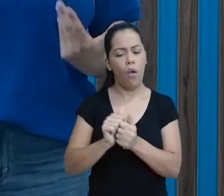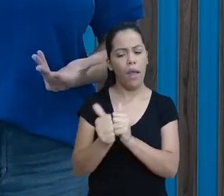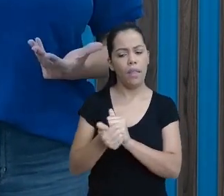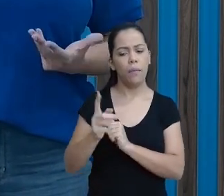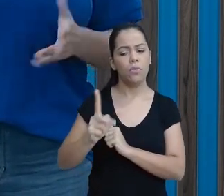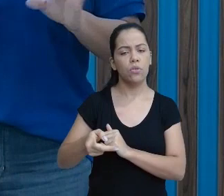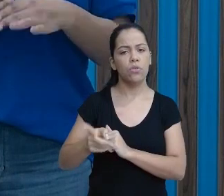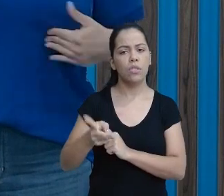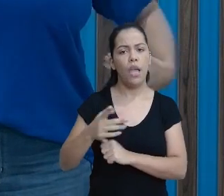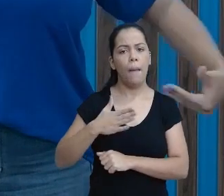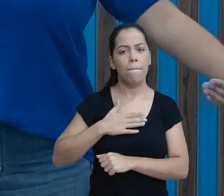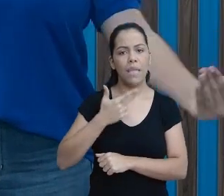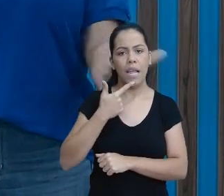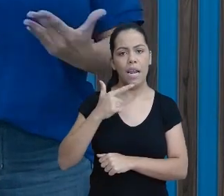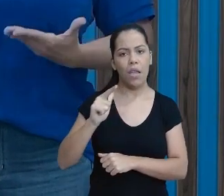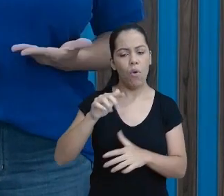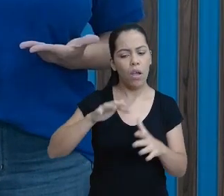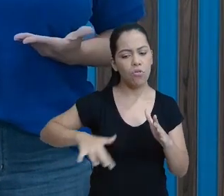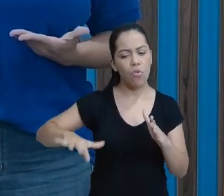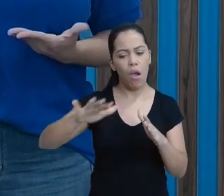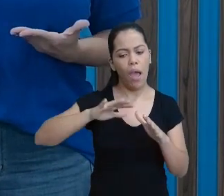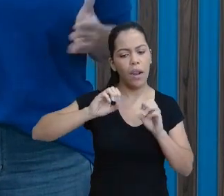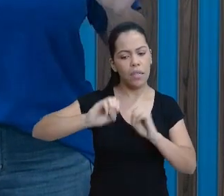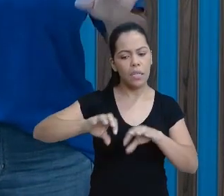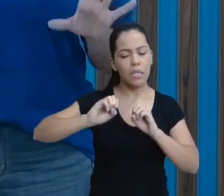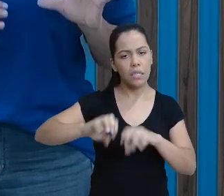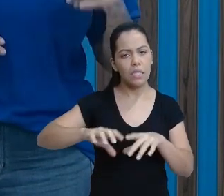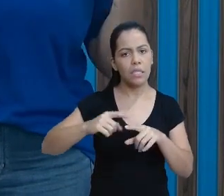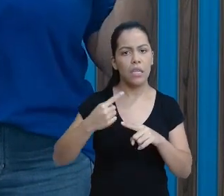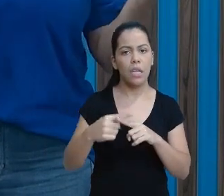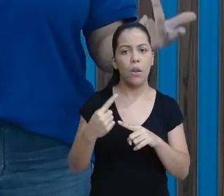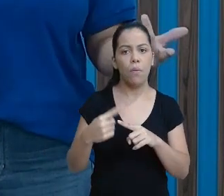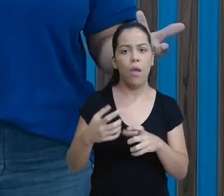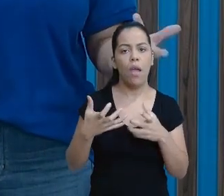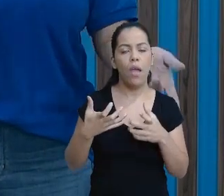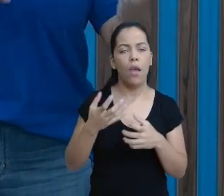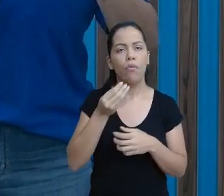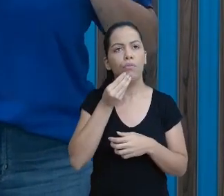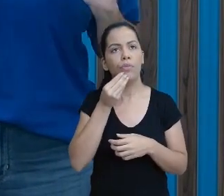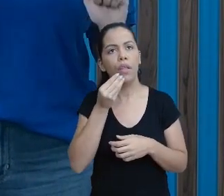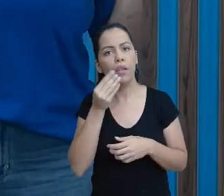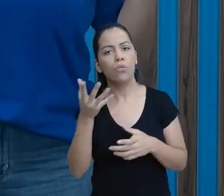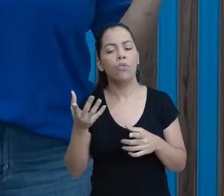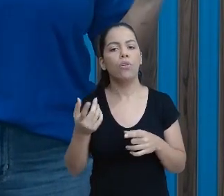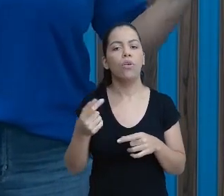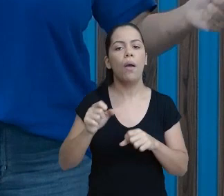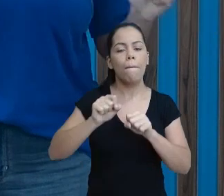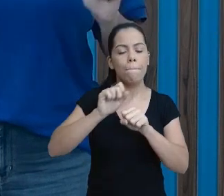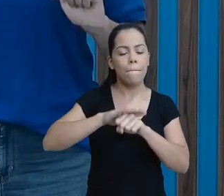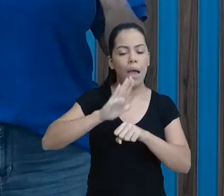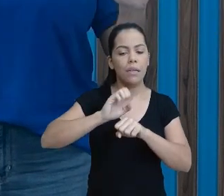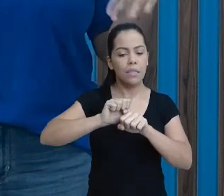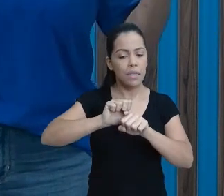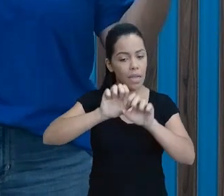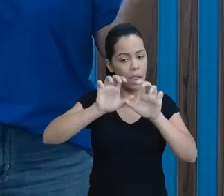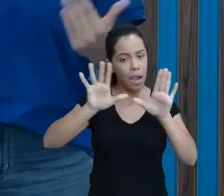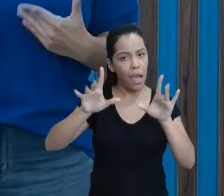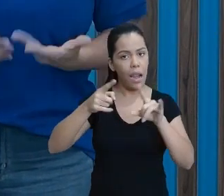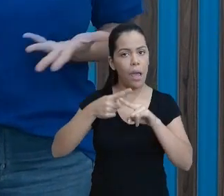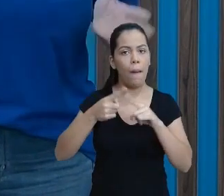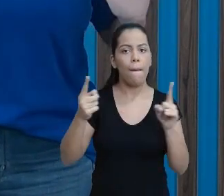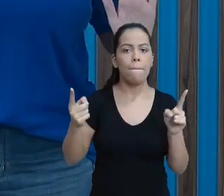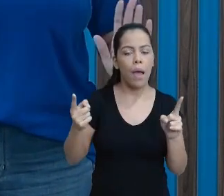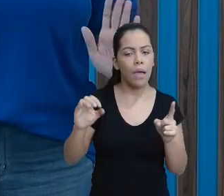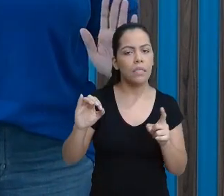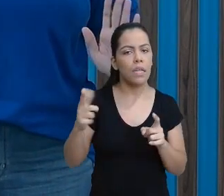minha linguagem ao meio educacional. Então, eu tento ser um pouco mais clara, ao mesmo tempo que, claro, eu não vou me excusar de